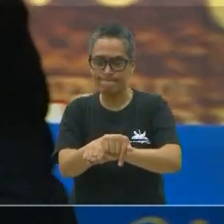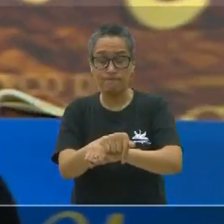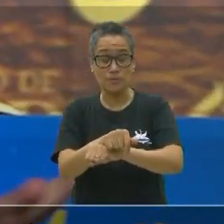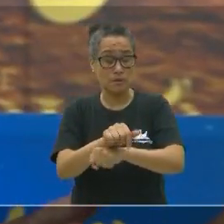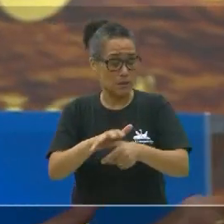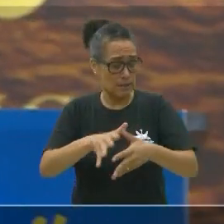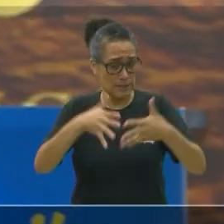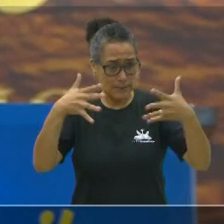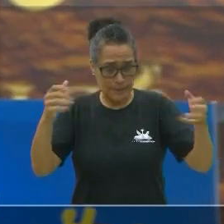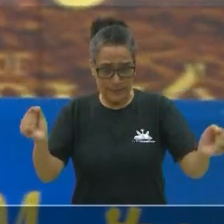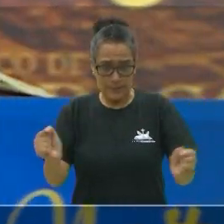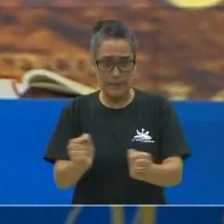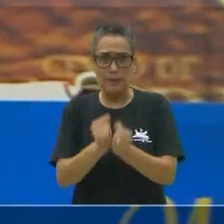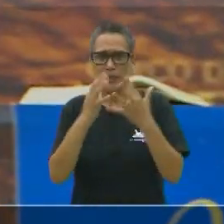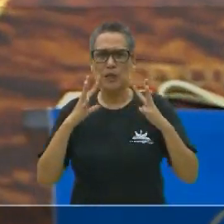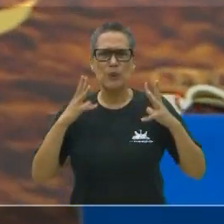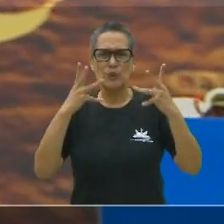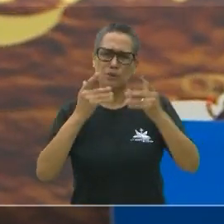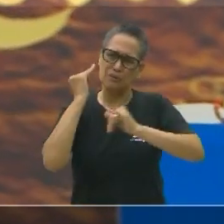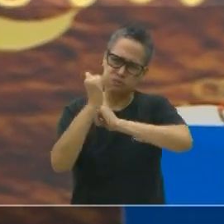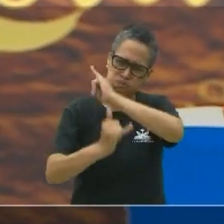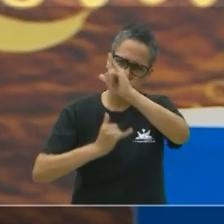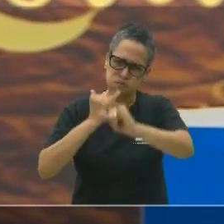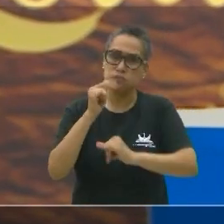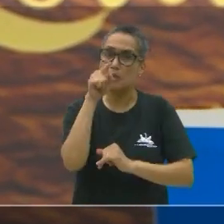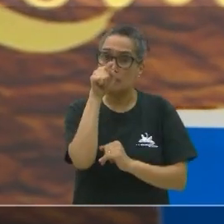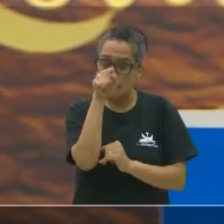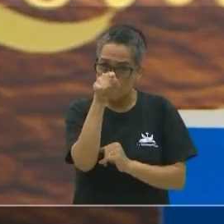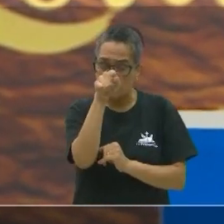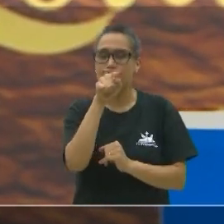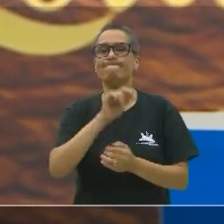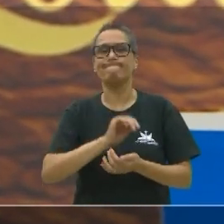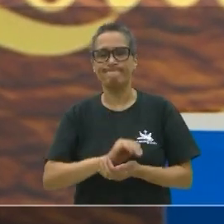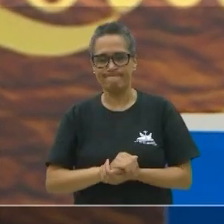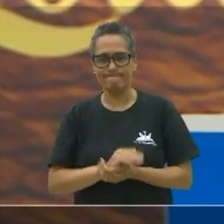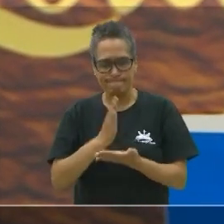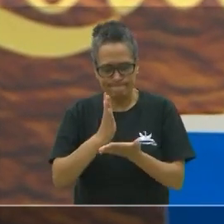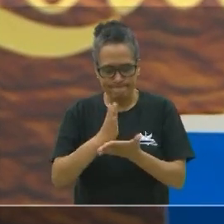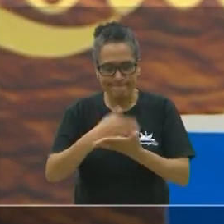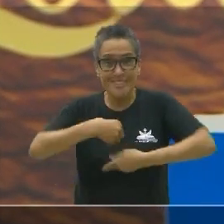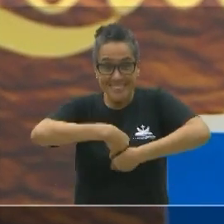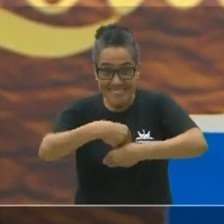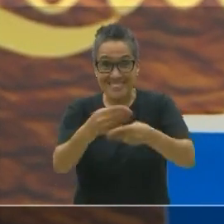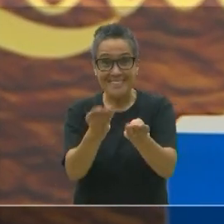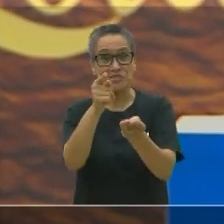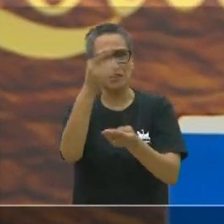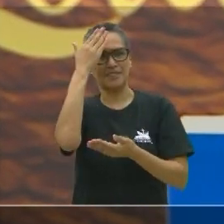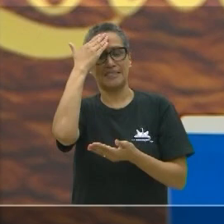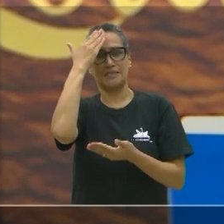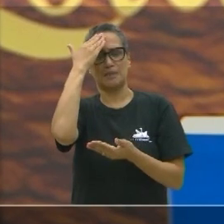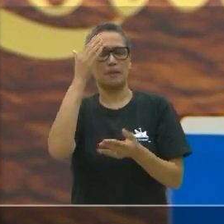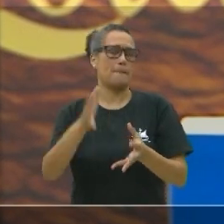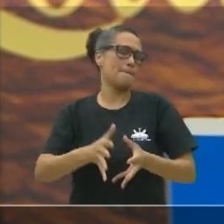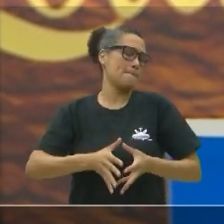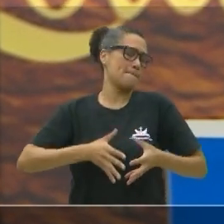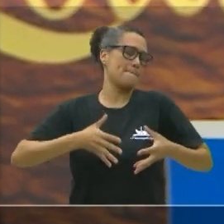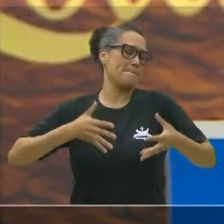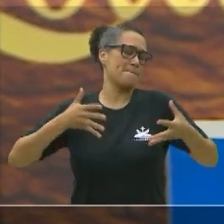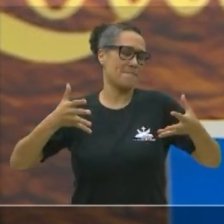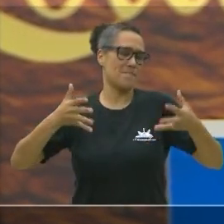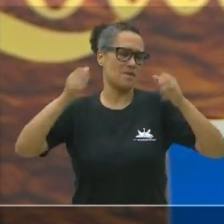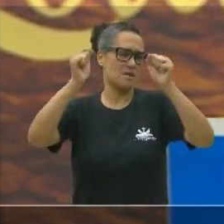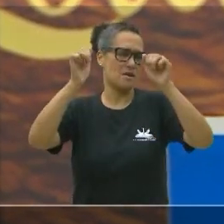contando tudo isto para você, para partilhar com você, que a maior graça